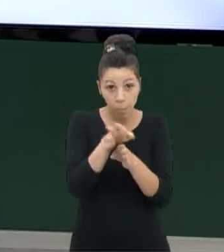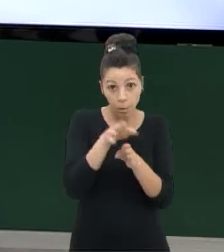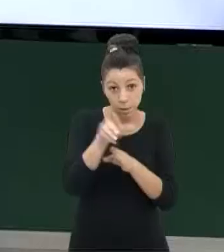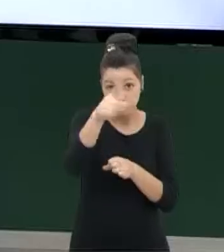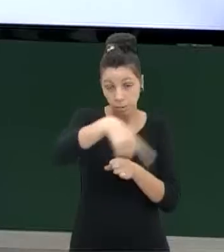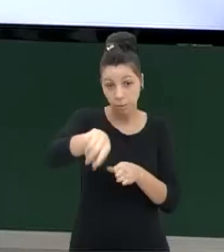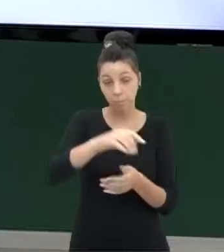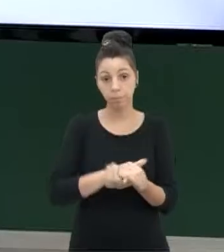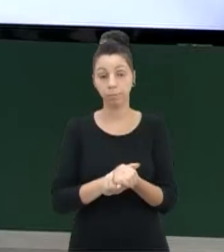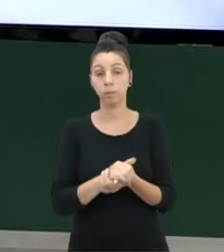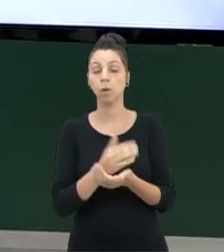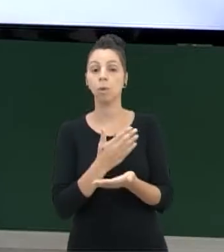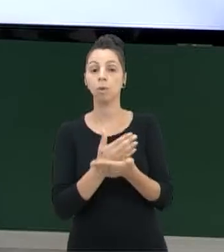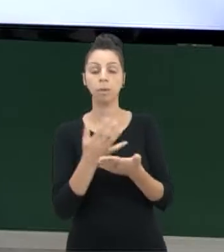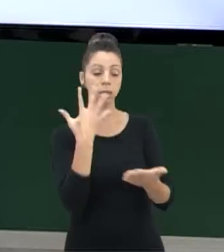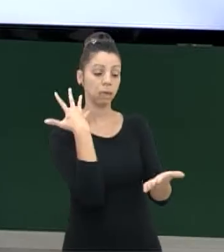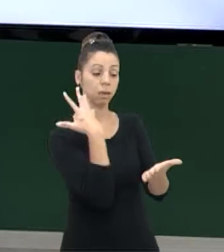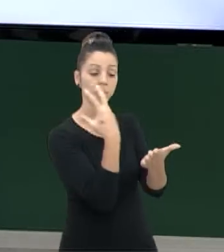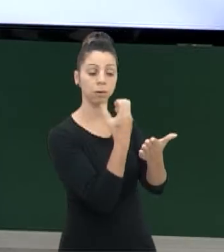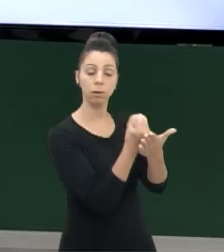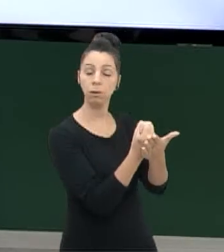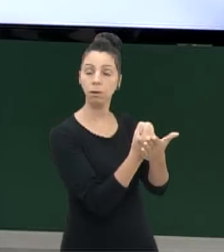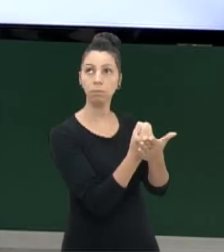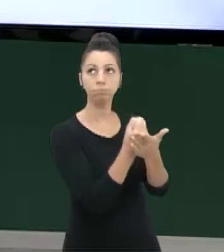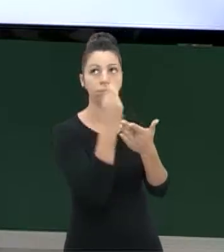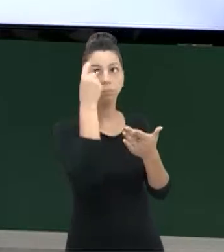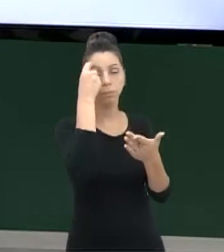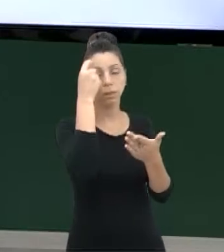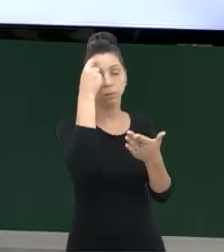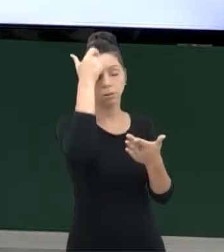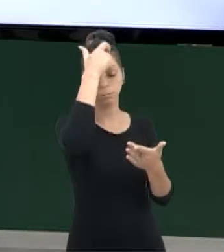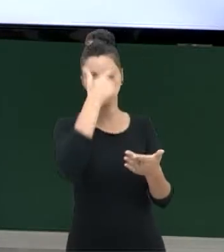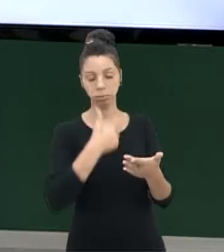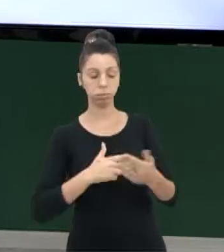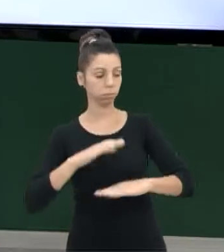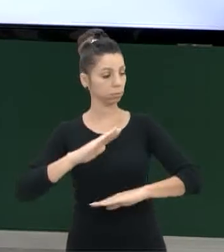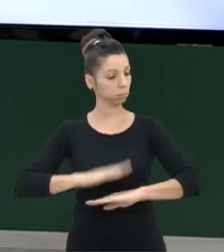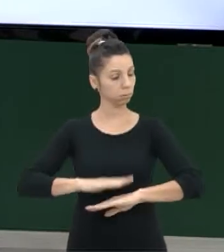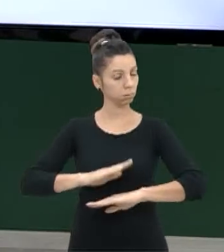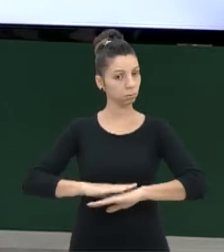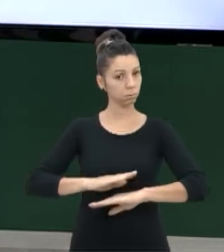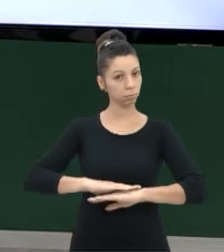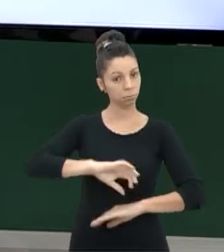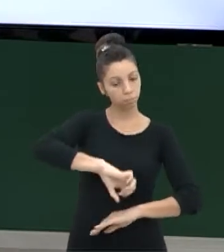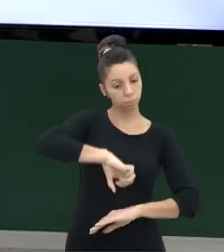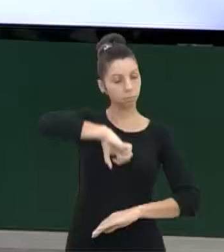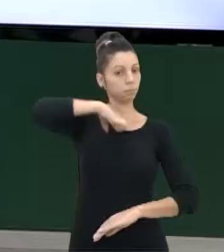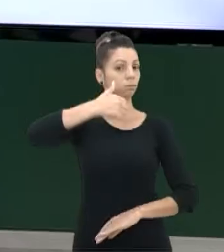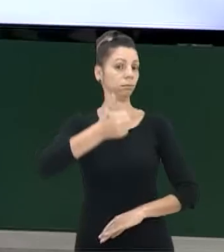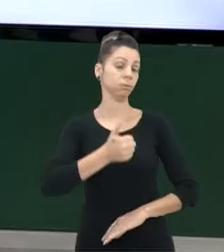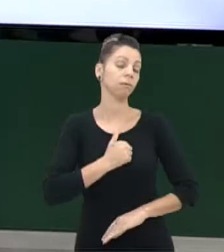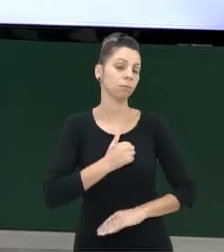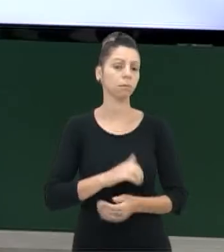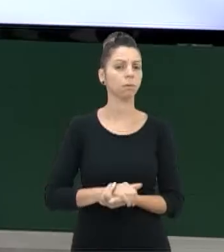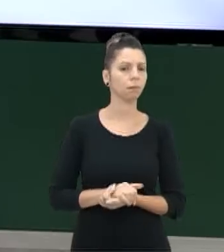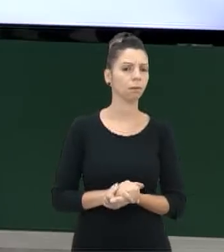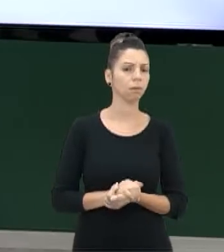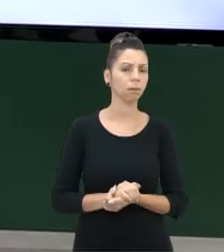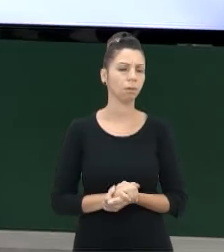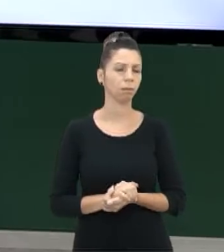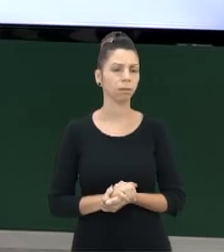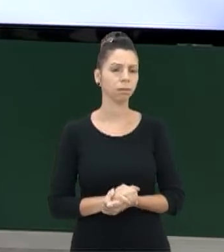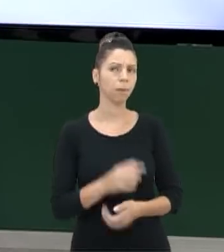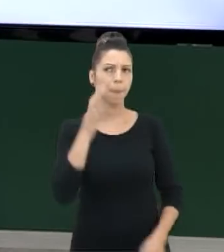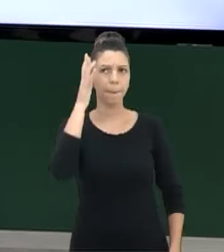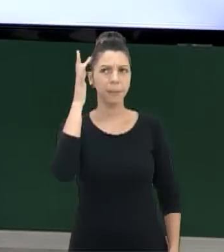você anotar palavras, você pensou sobre você? Vamos pensar sobre autoestima então. Quais pensamentos você tem